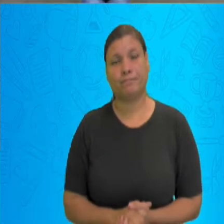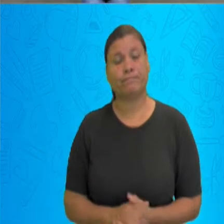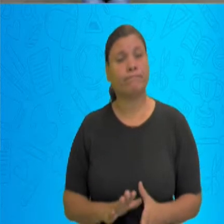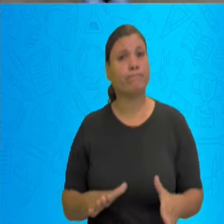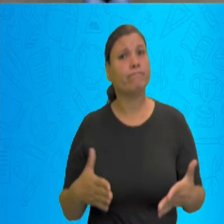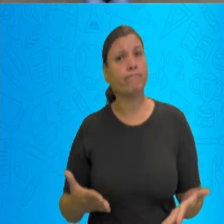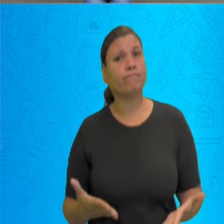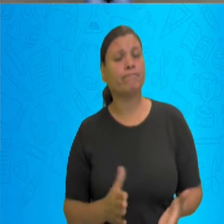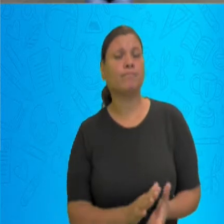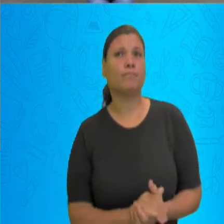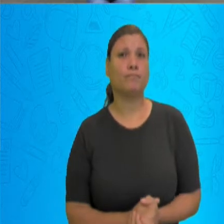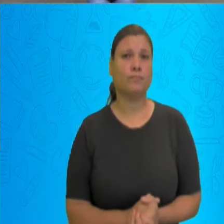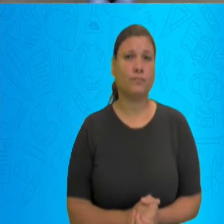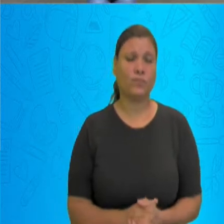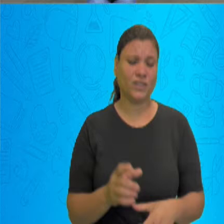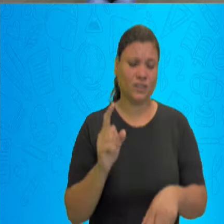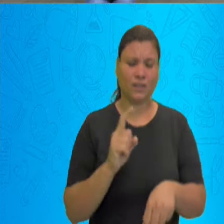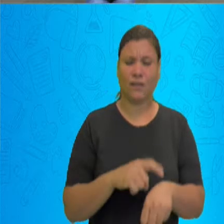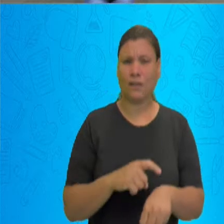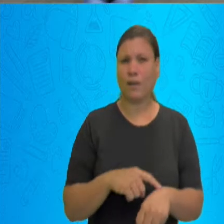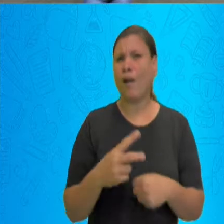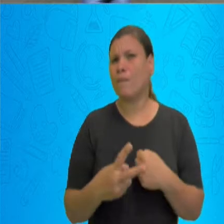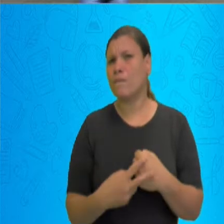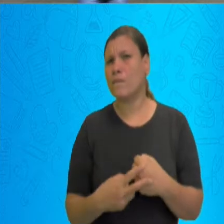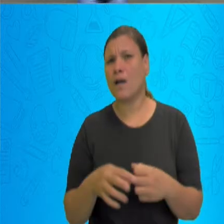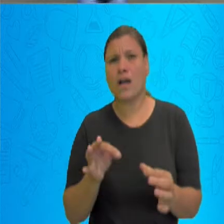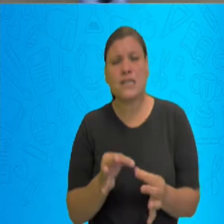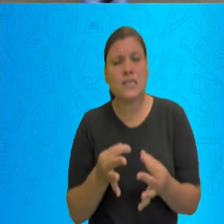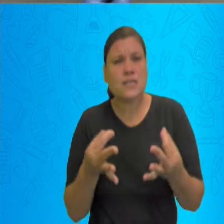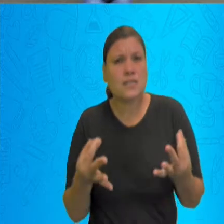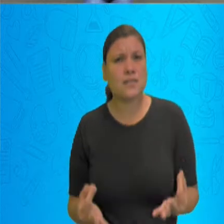Então, os tempos verbais simples do modo indicativo